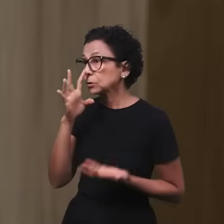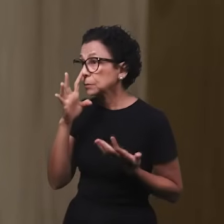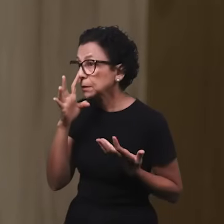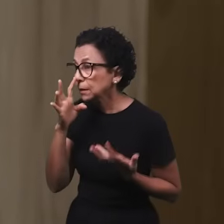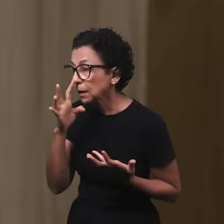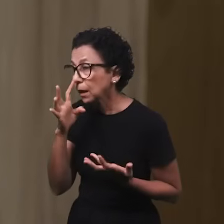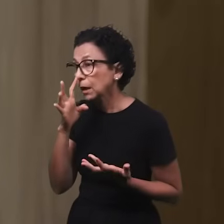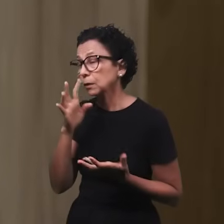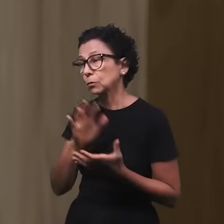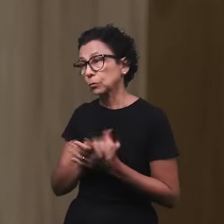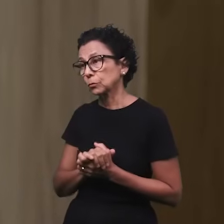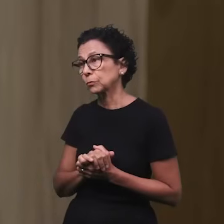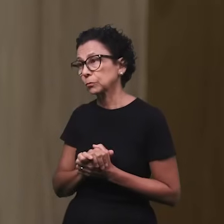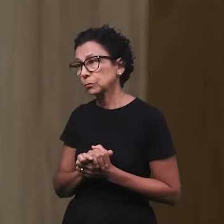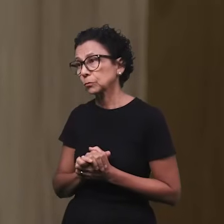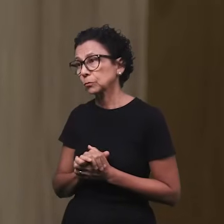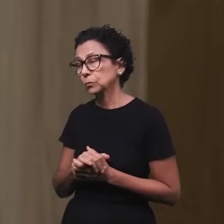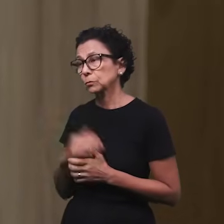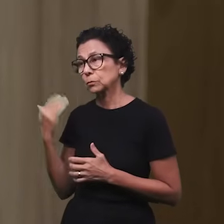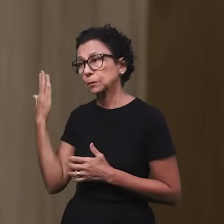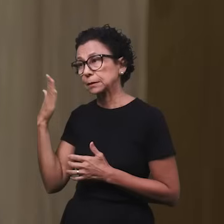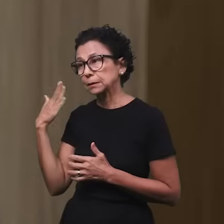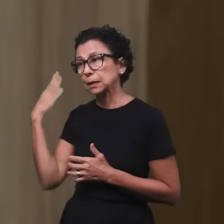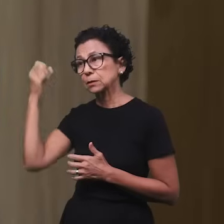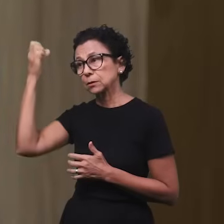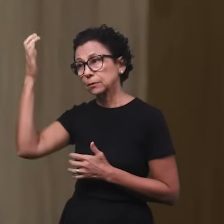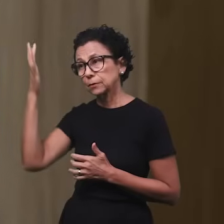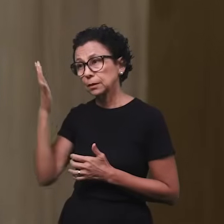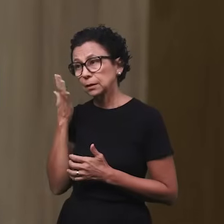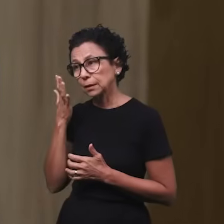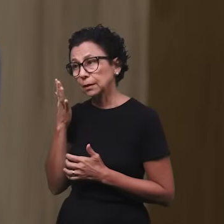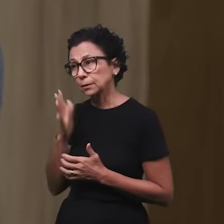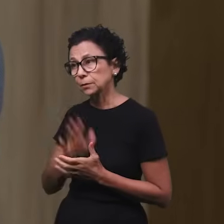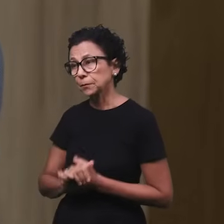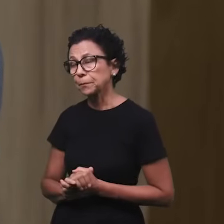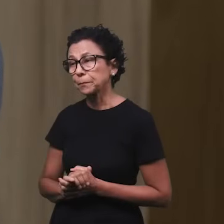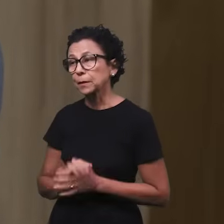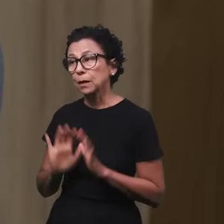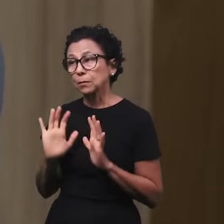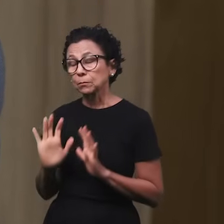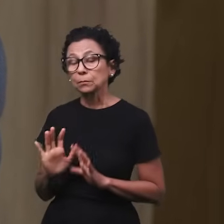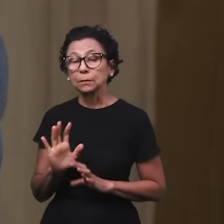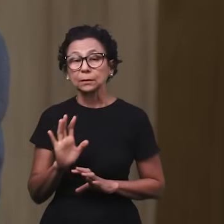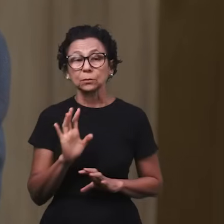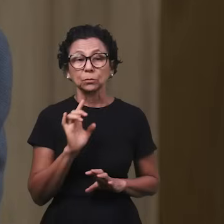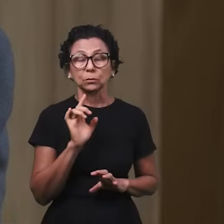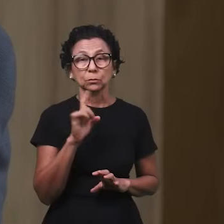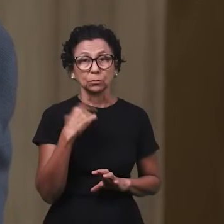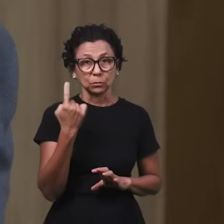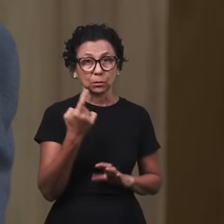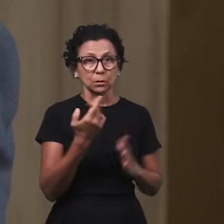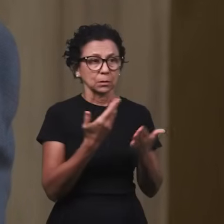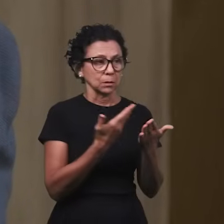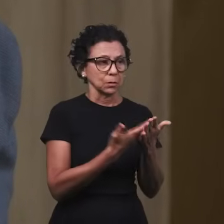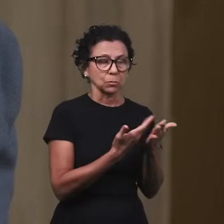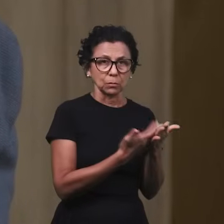falando. Agora, tem uma coisa, nós aqui, quando nós estudamos a Bíblia, as coisas de Deus, nós estudamos dentro de livros